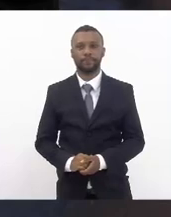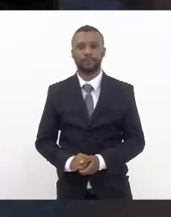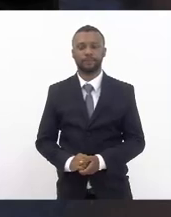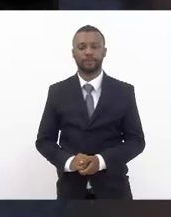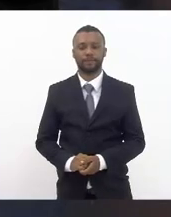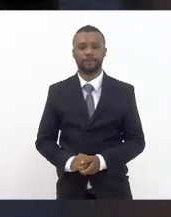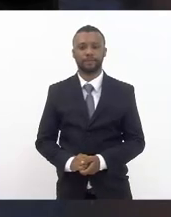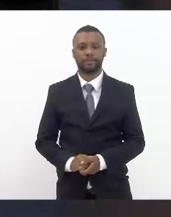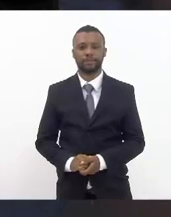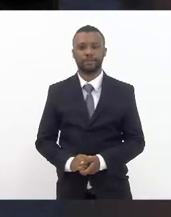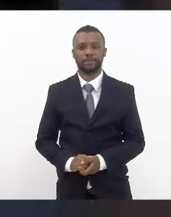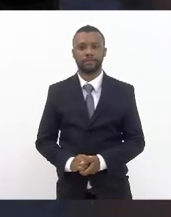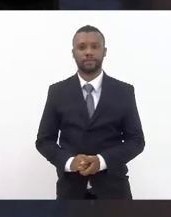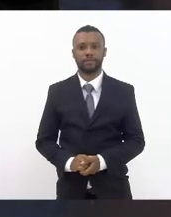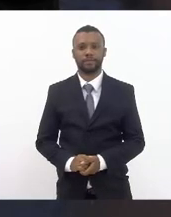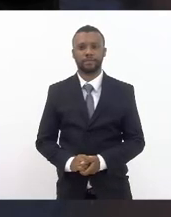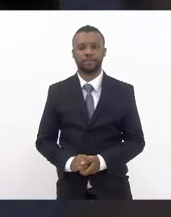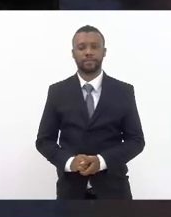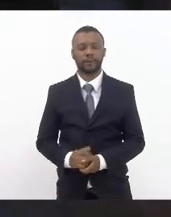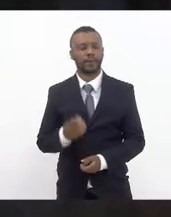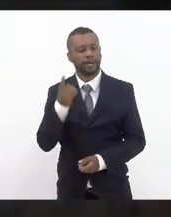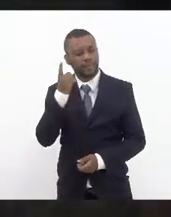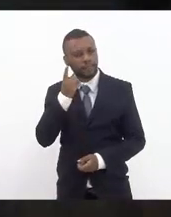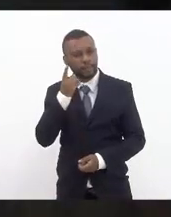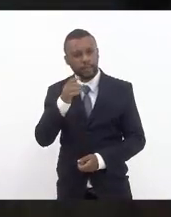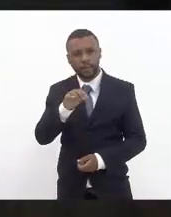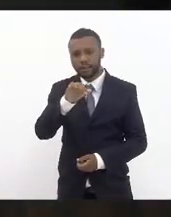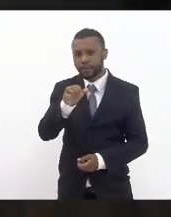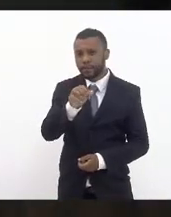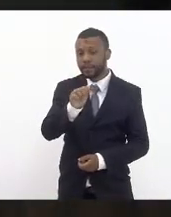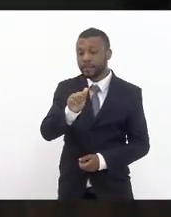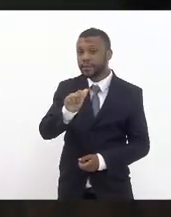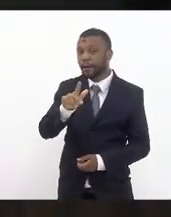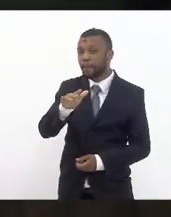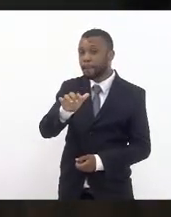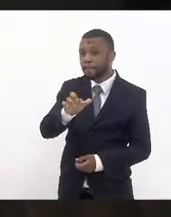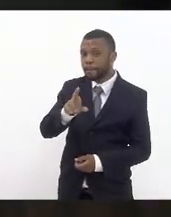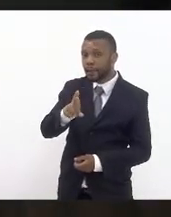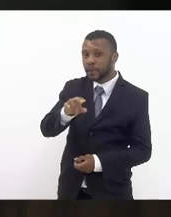Presente, vai votar. Deputado Jalmir Júnior.